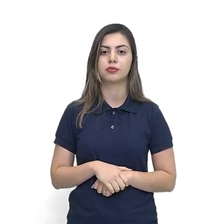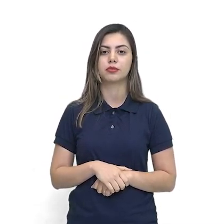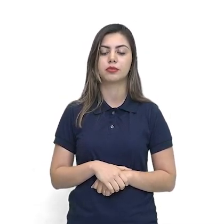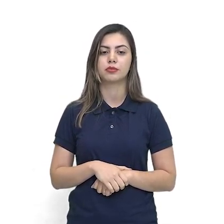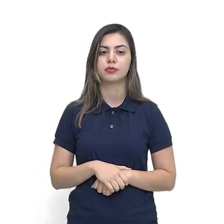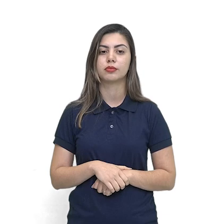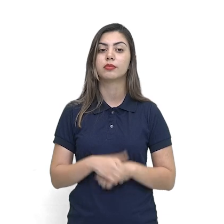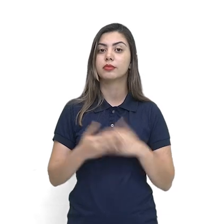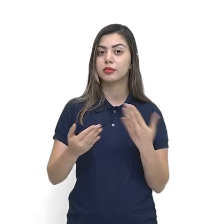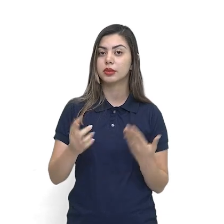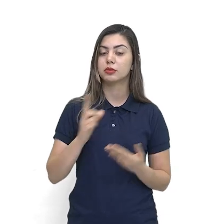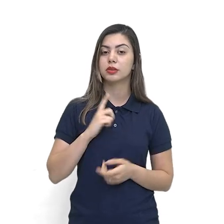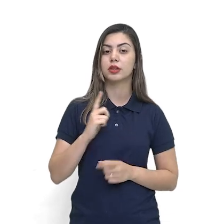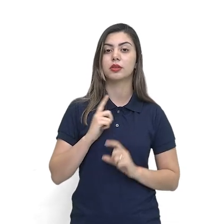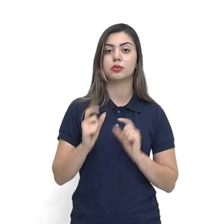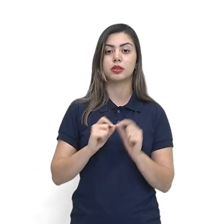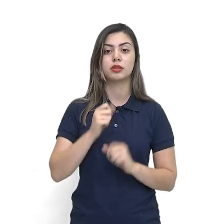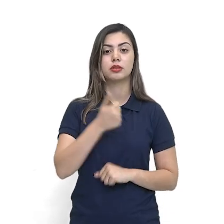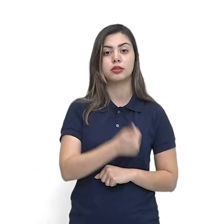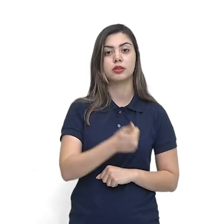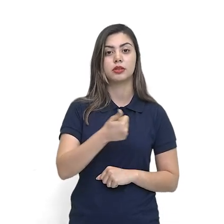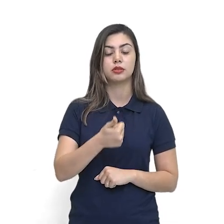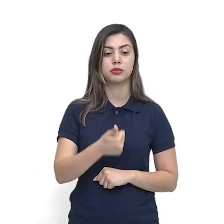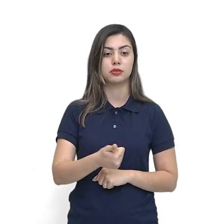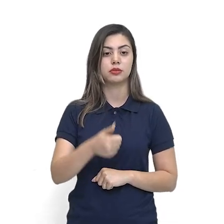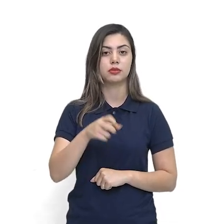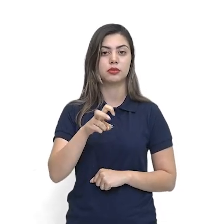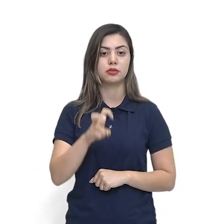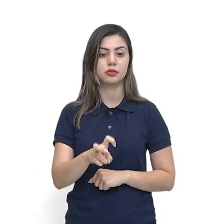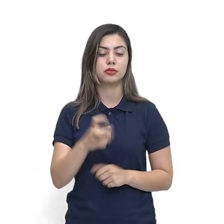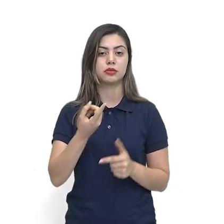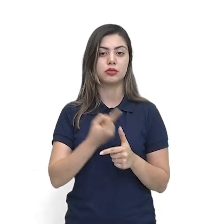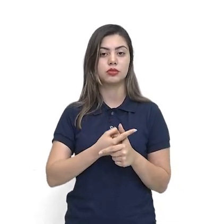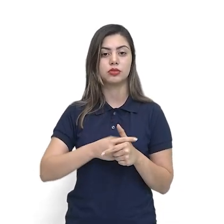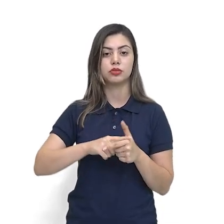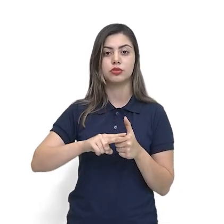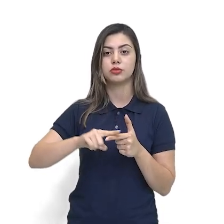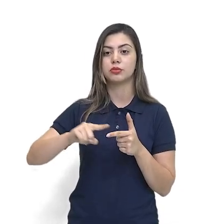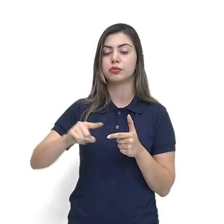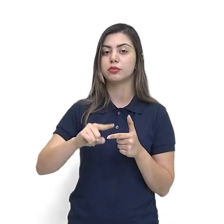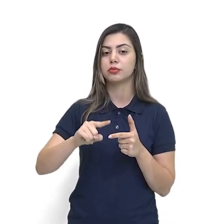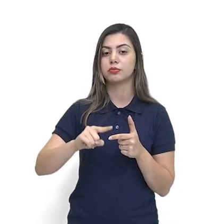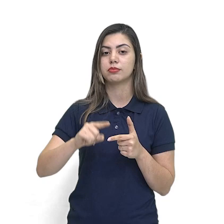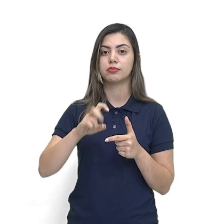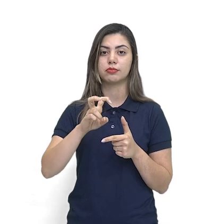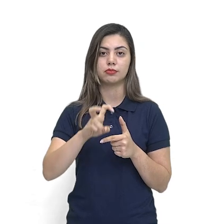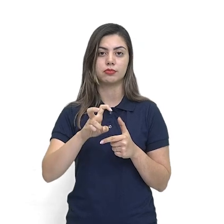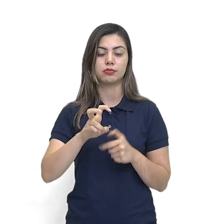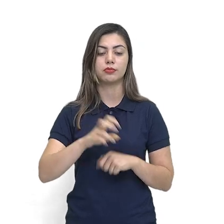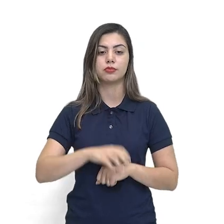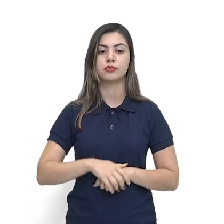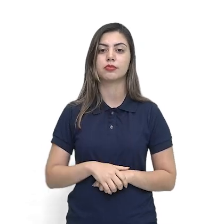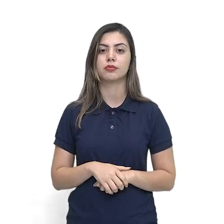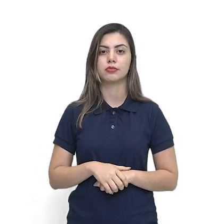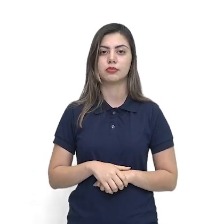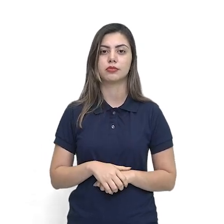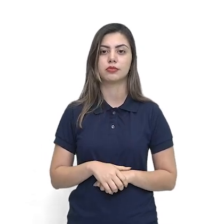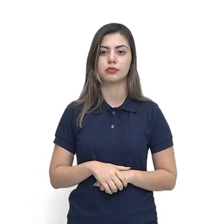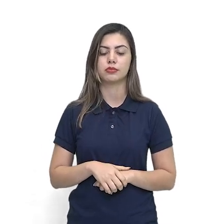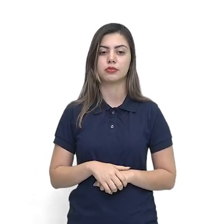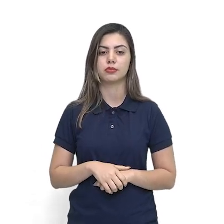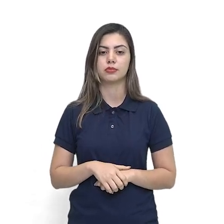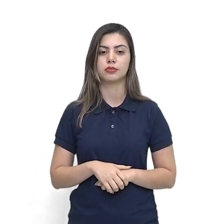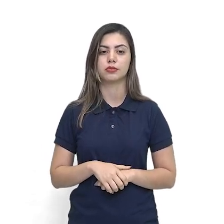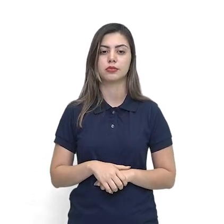tenho meus 115, né? Dividido por 5.